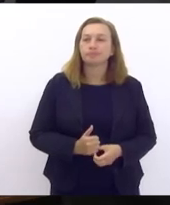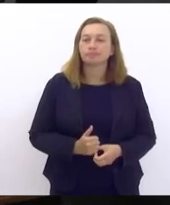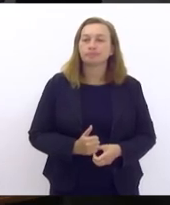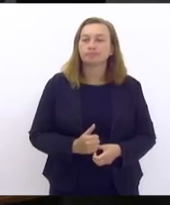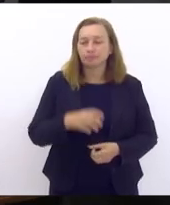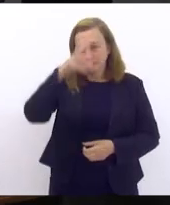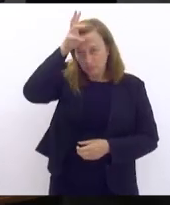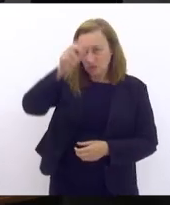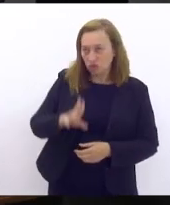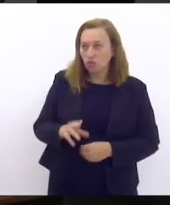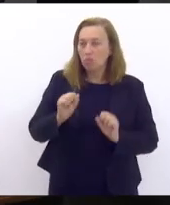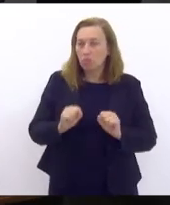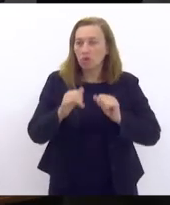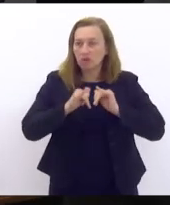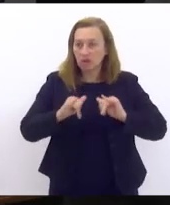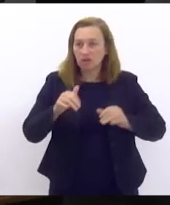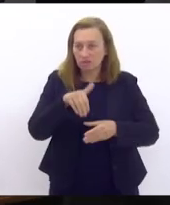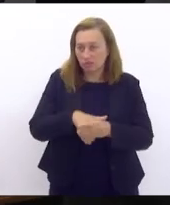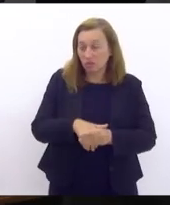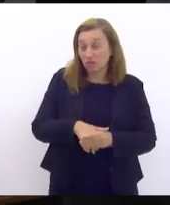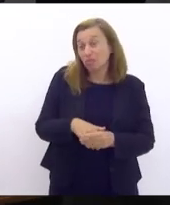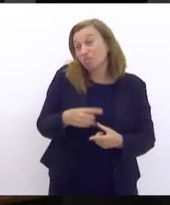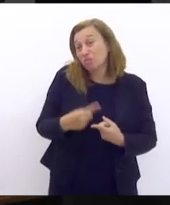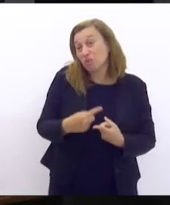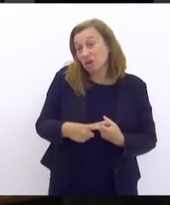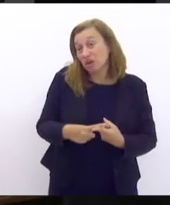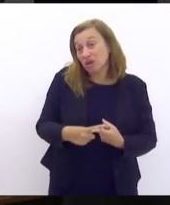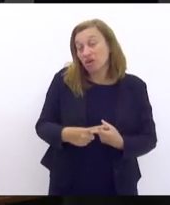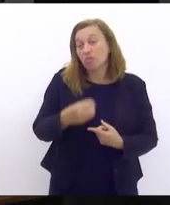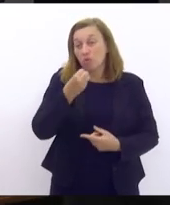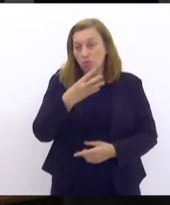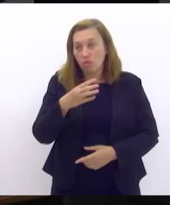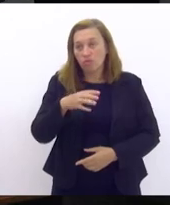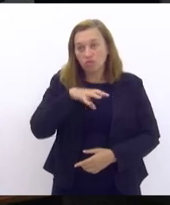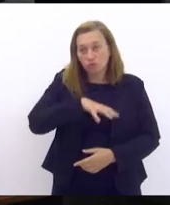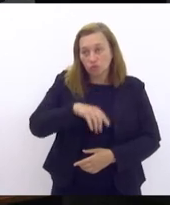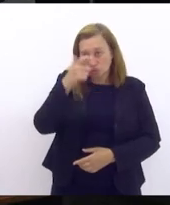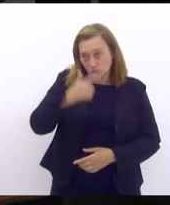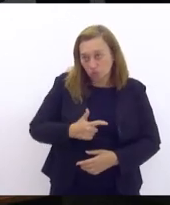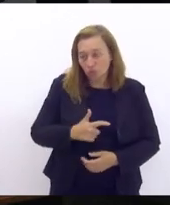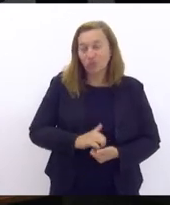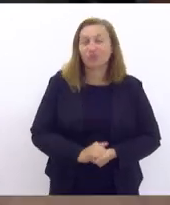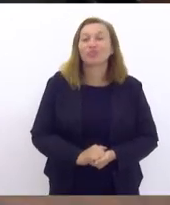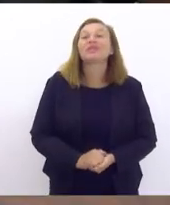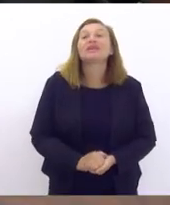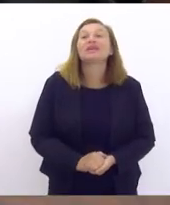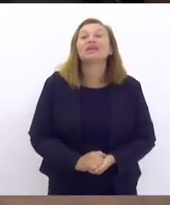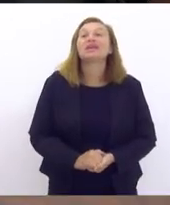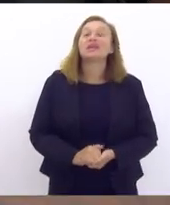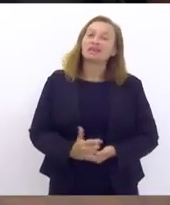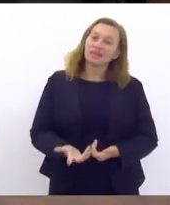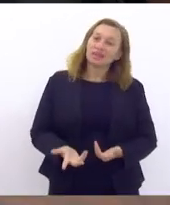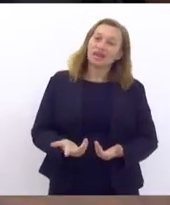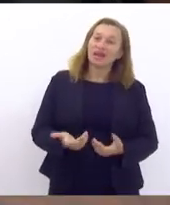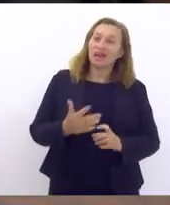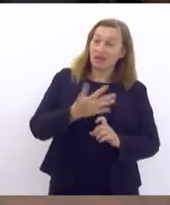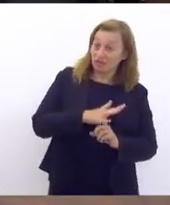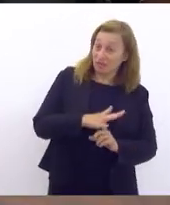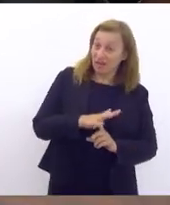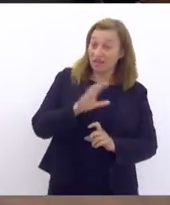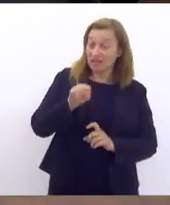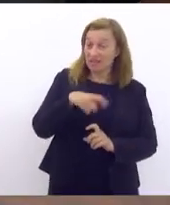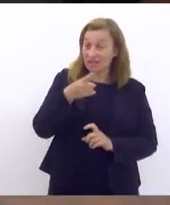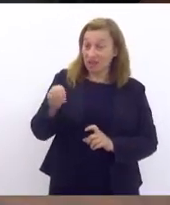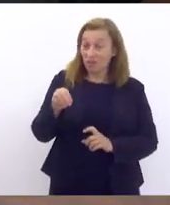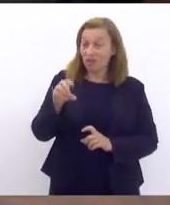Tia Ju, posso fazer uma declaração de voto? Porque, como um bom vascaíno que sou, né, e a Feira de São Cristóvão, que não é mais